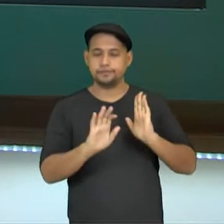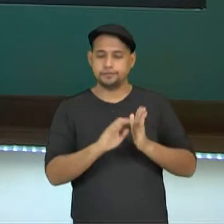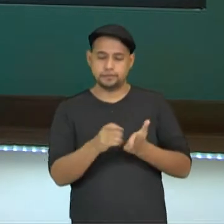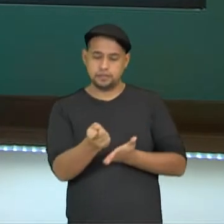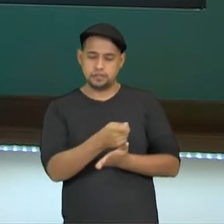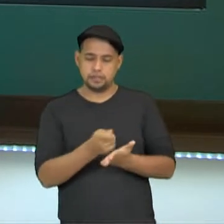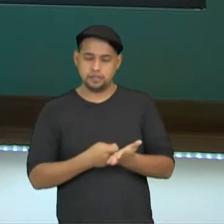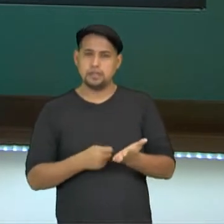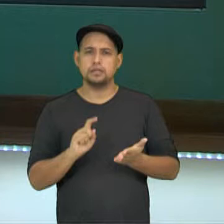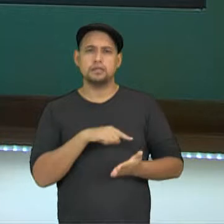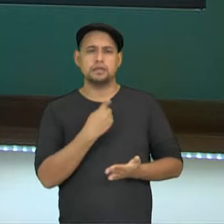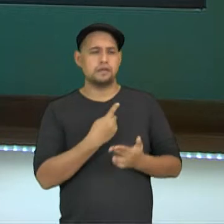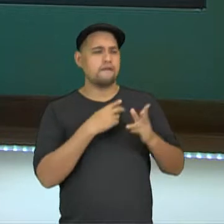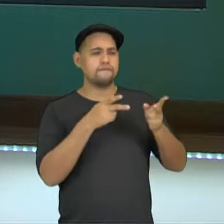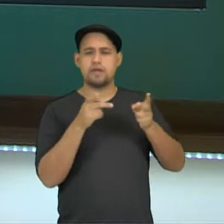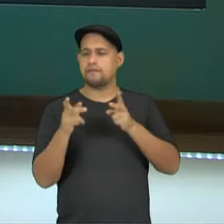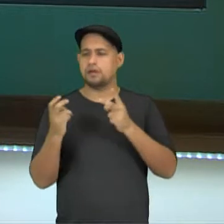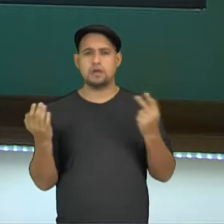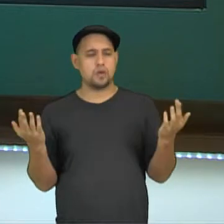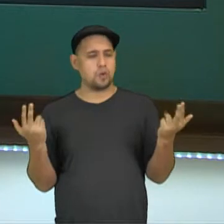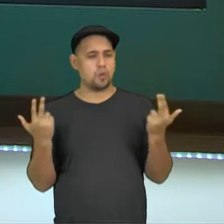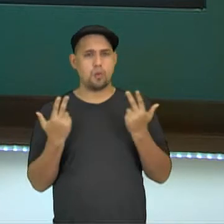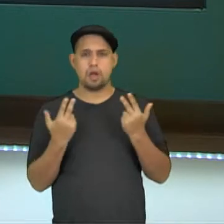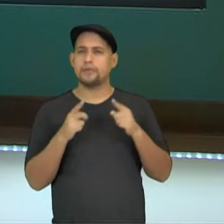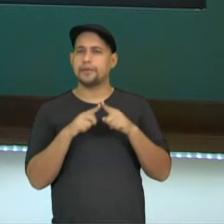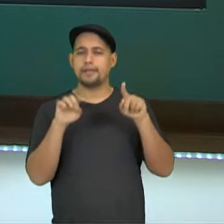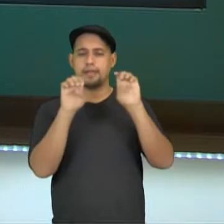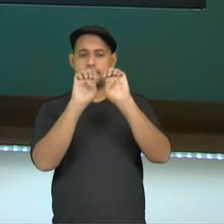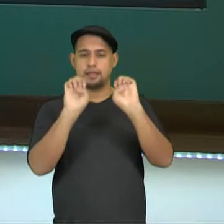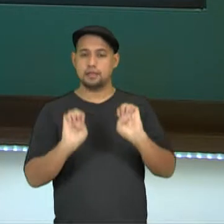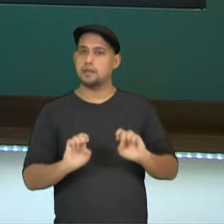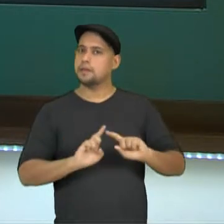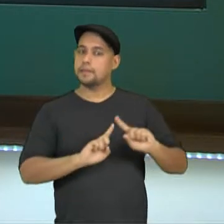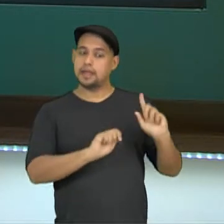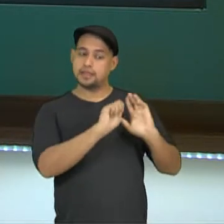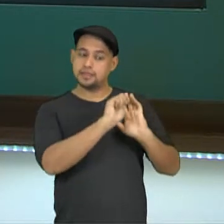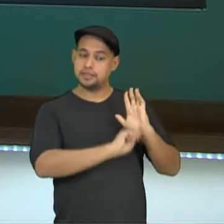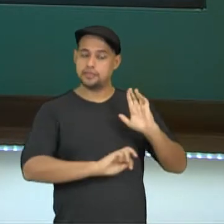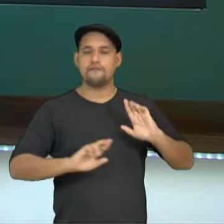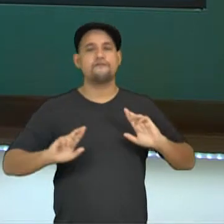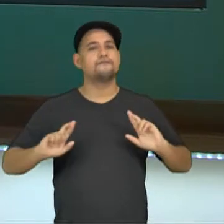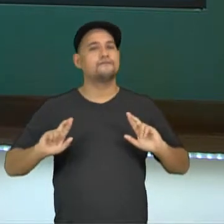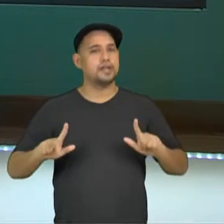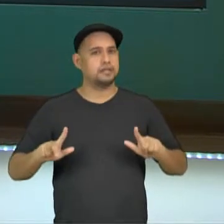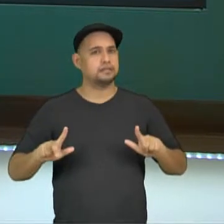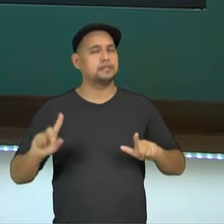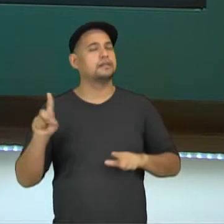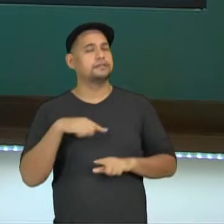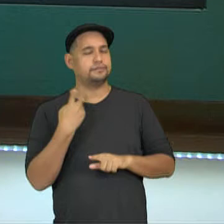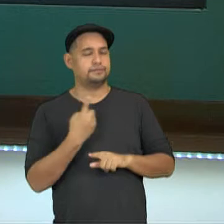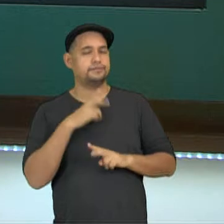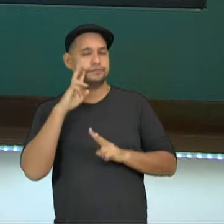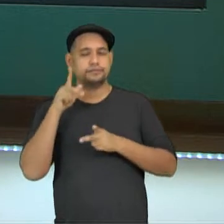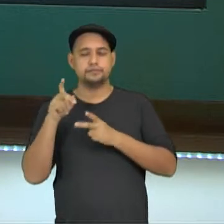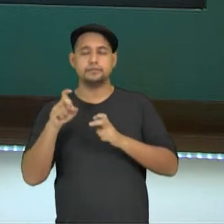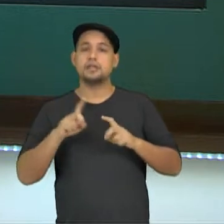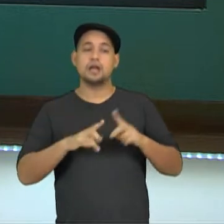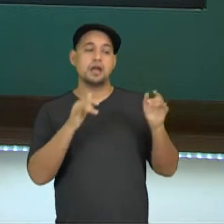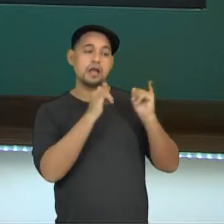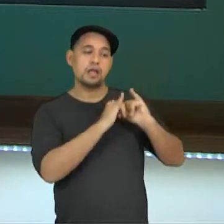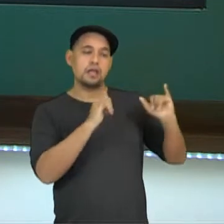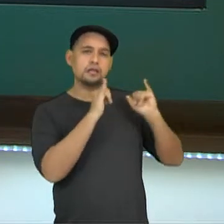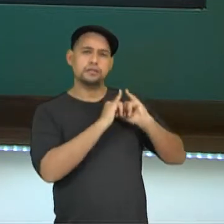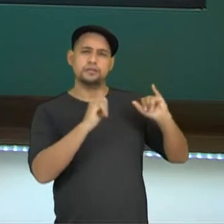escrito, a gente vê muita semelhança na estrutura, mas são textos diferentes e nós vamos ver isso. A notícia é